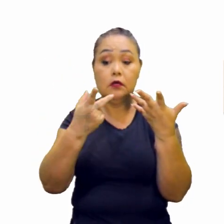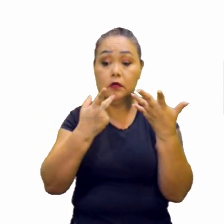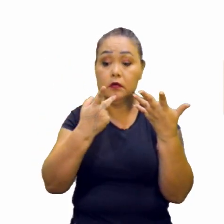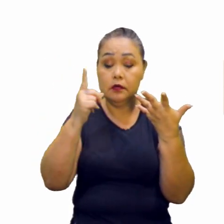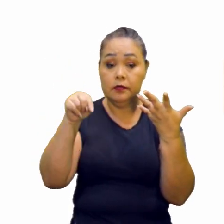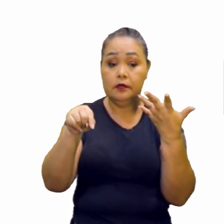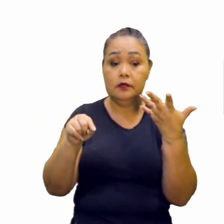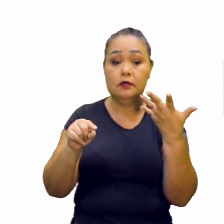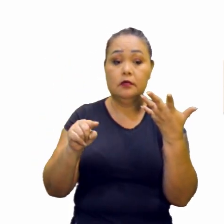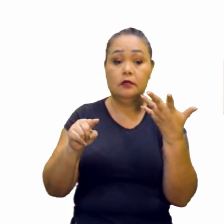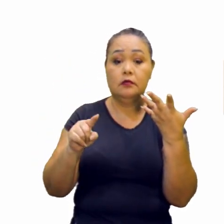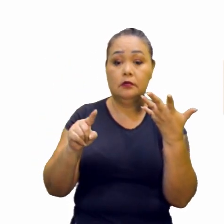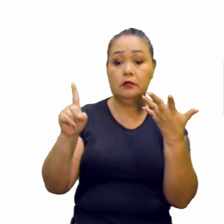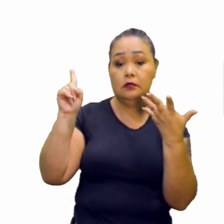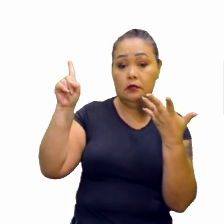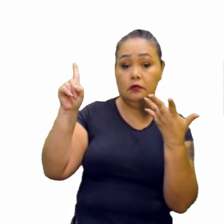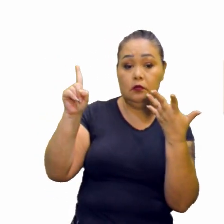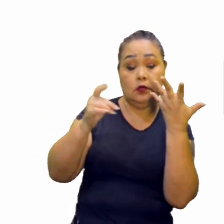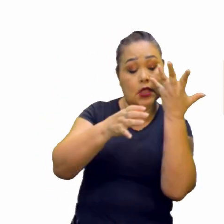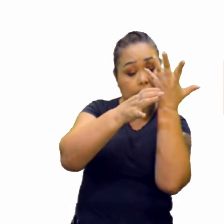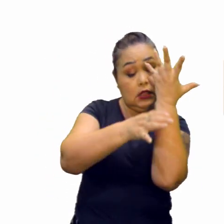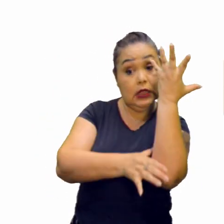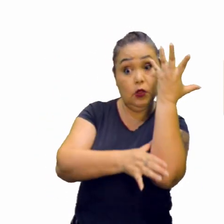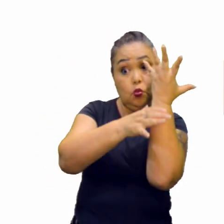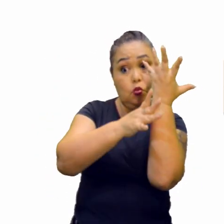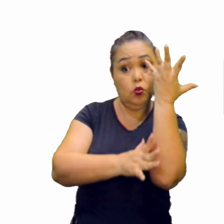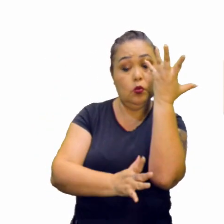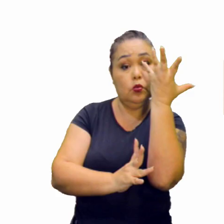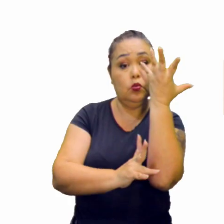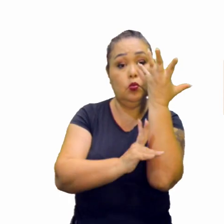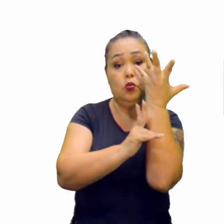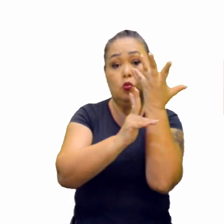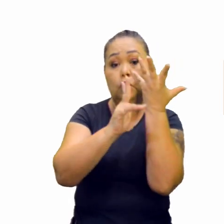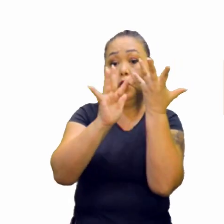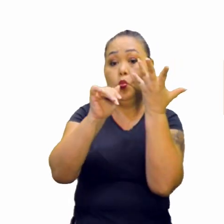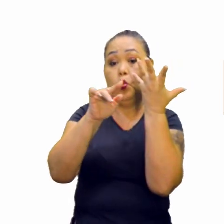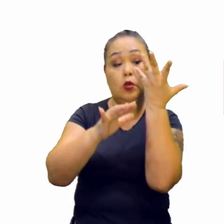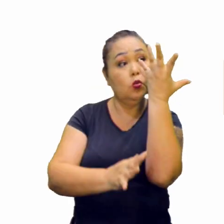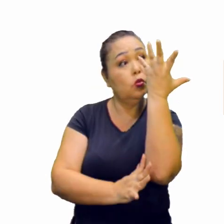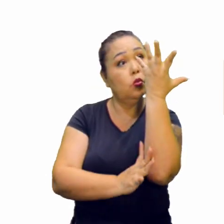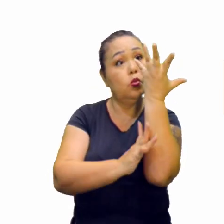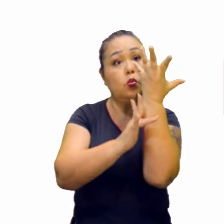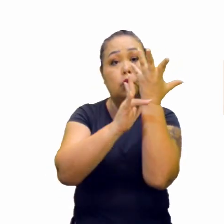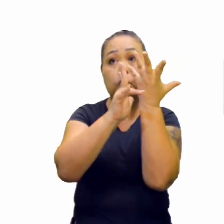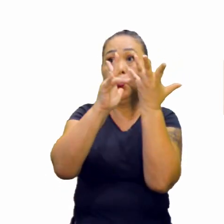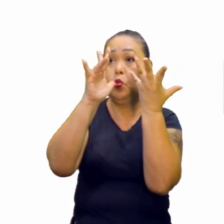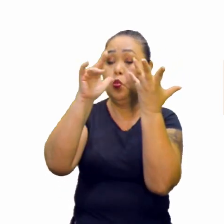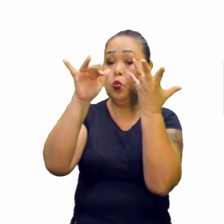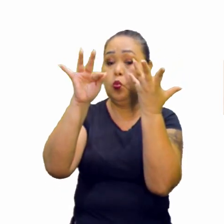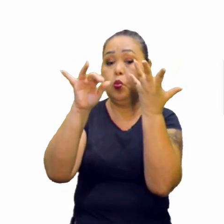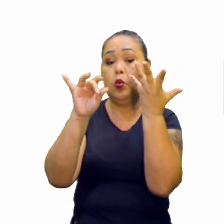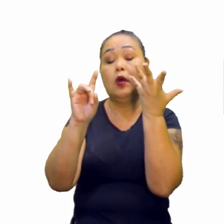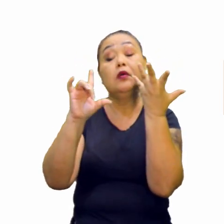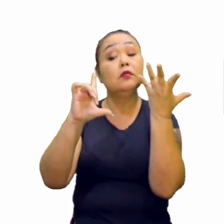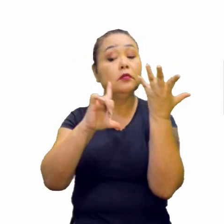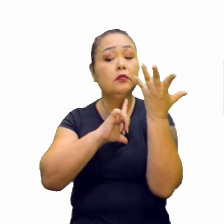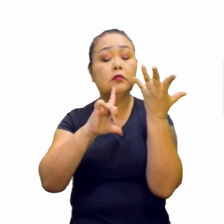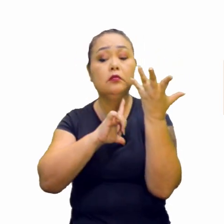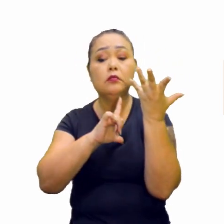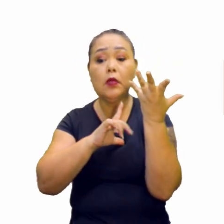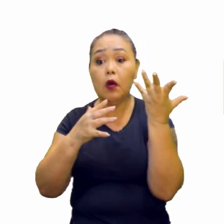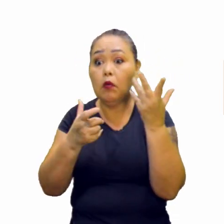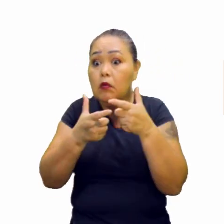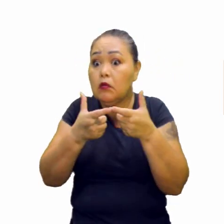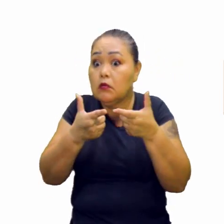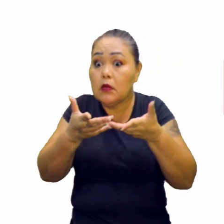da arquitetura do fuste, só da arquitetura. Você tem uma proporcionalidade e